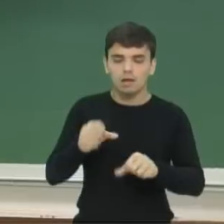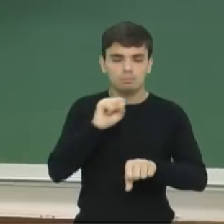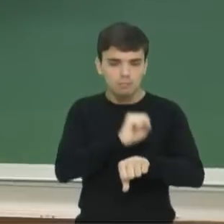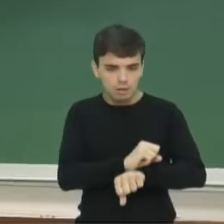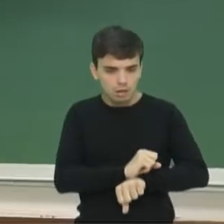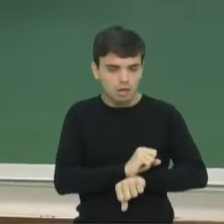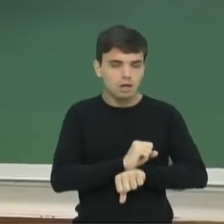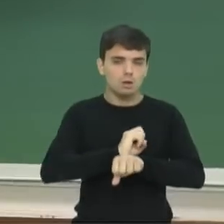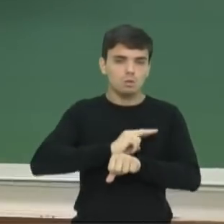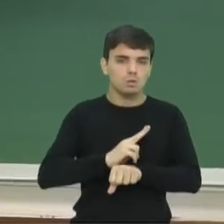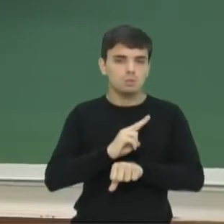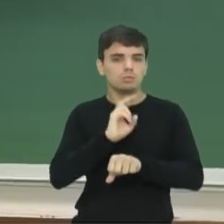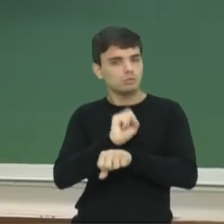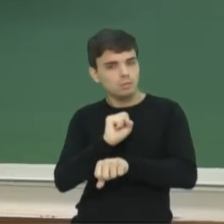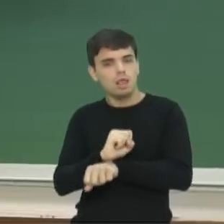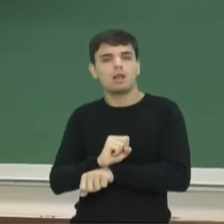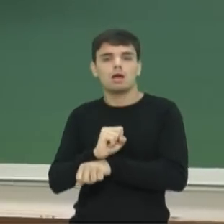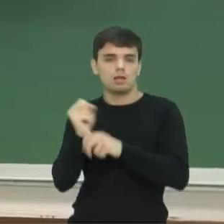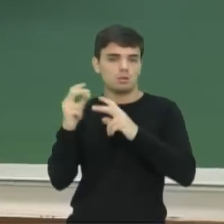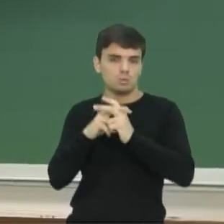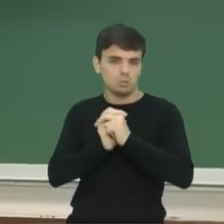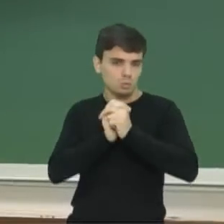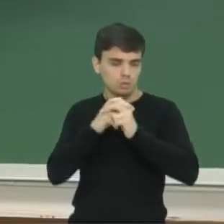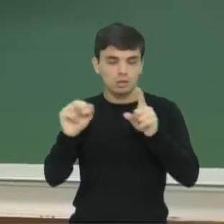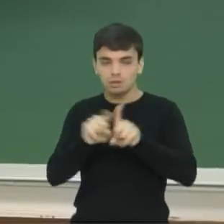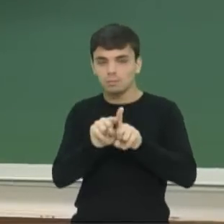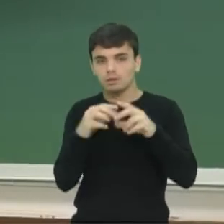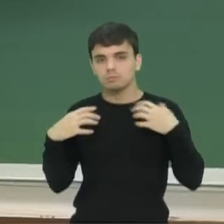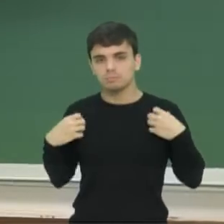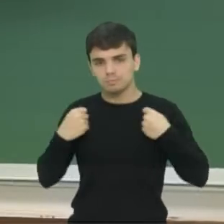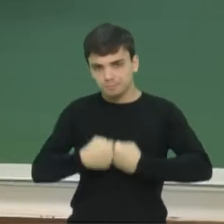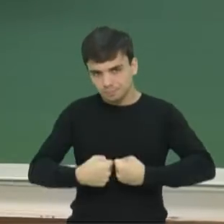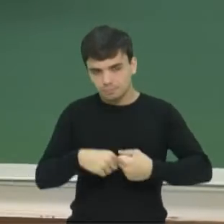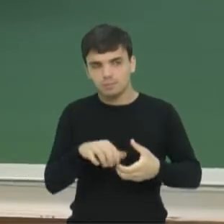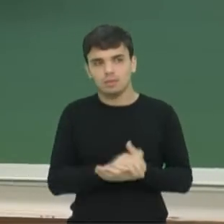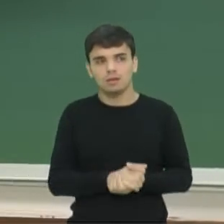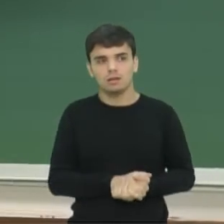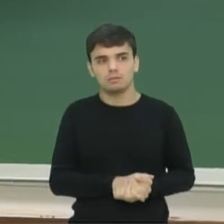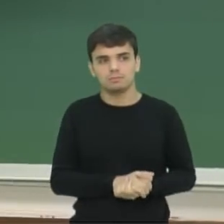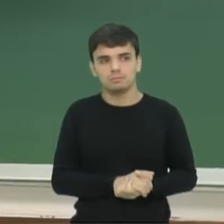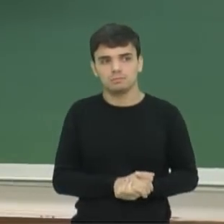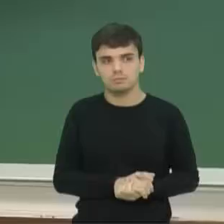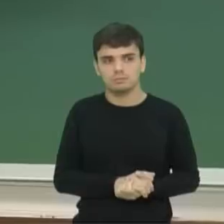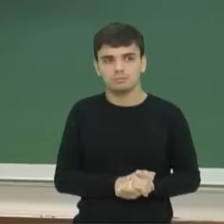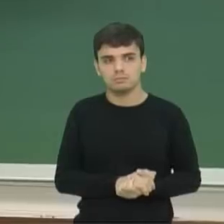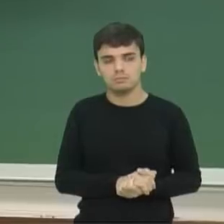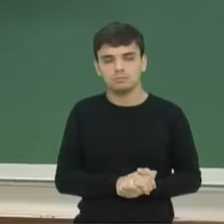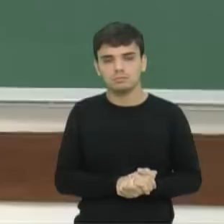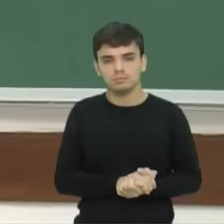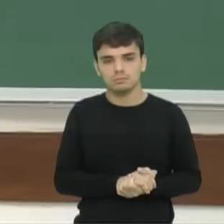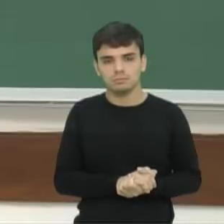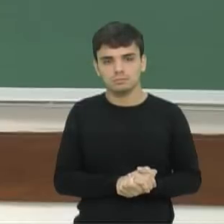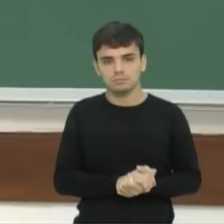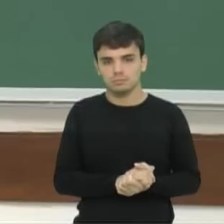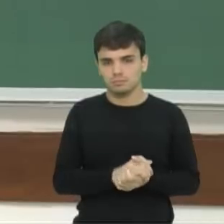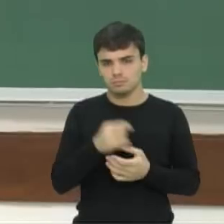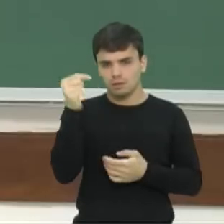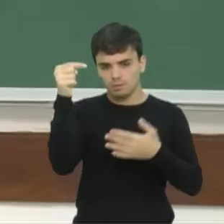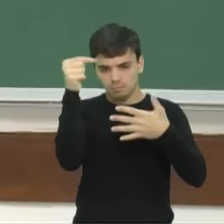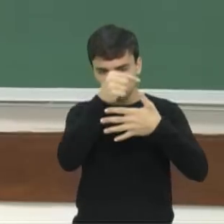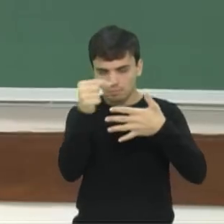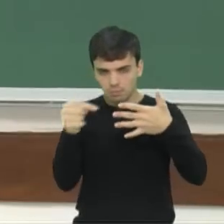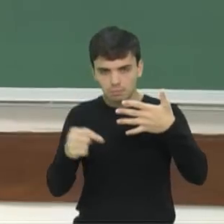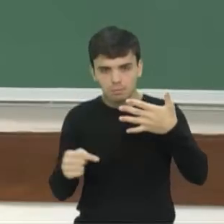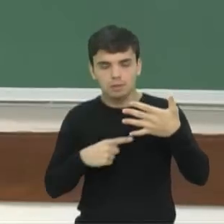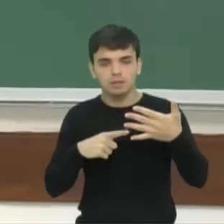a luta. Questão de vestimentas também, que está aqui, né? O Judogi, o Dojo, que é um dos treinos, e o Shido, que é a punição